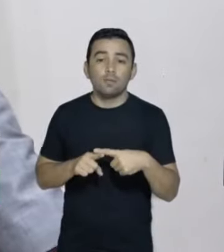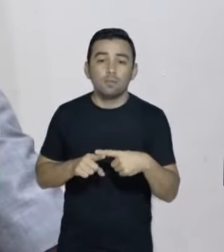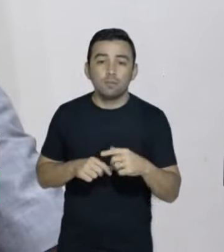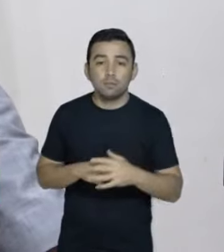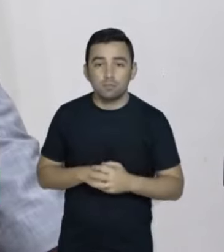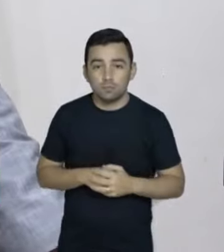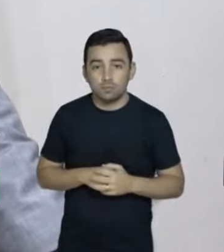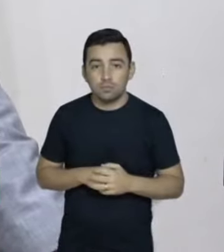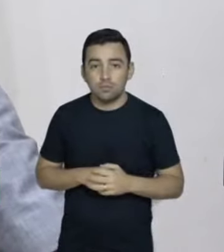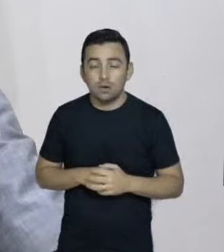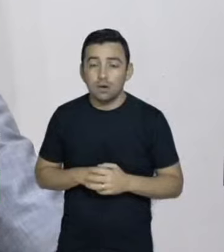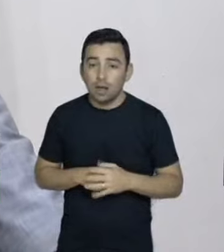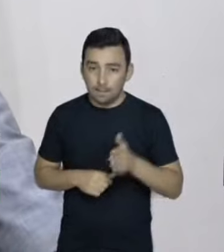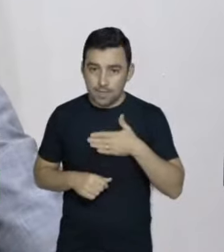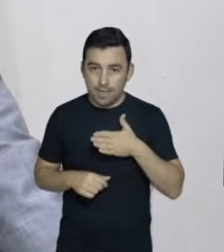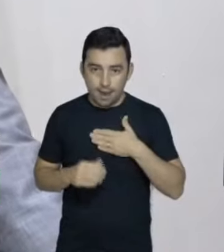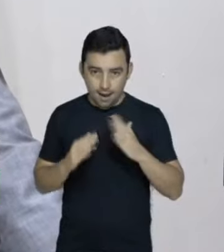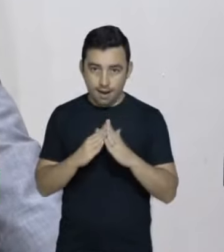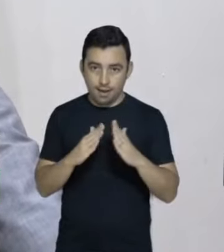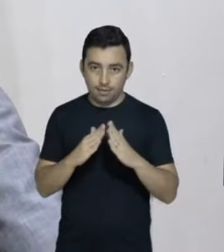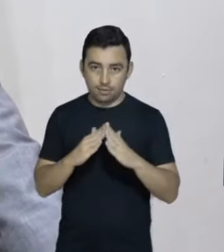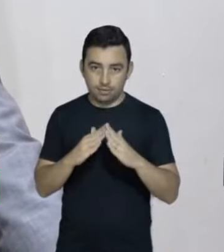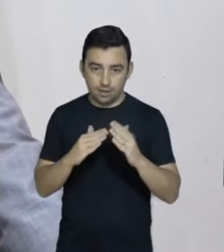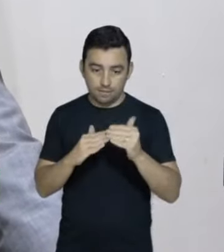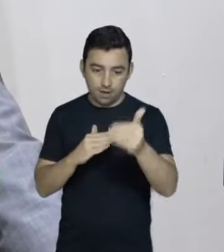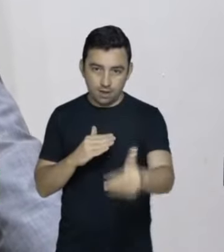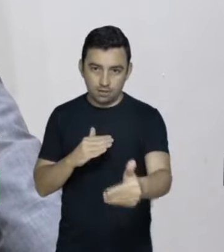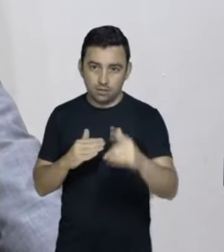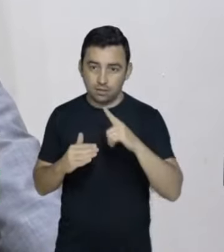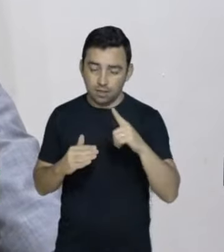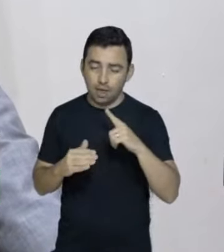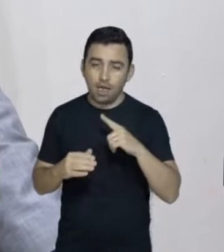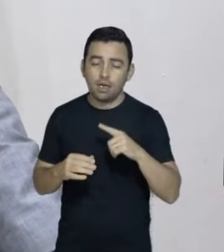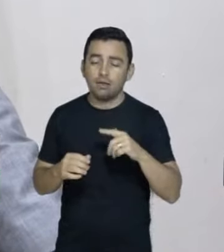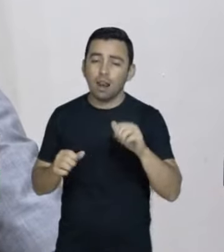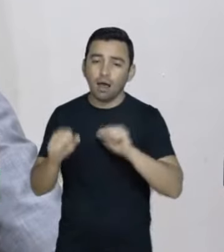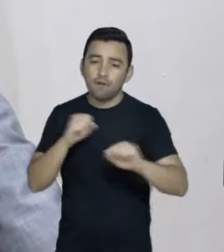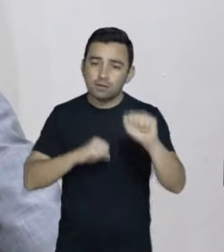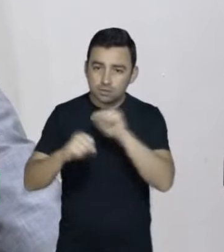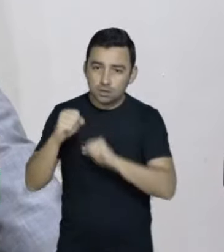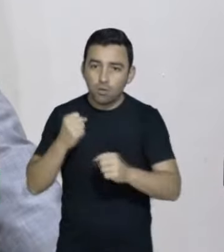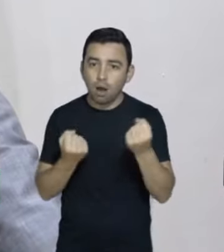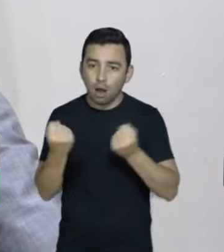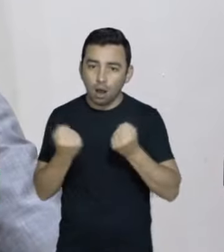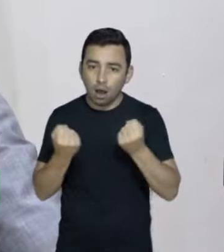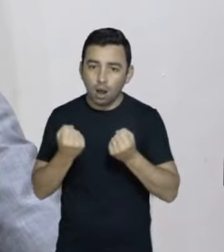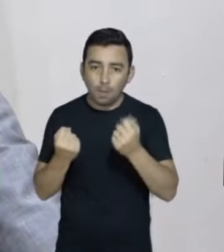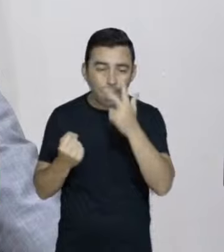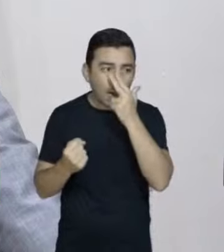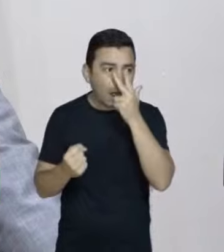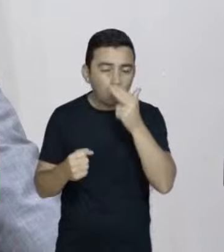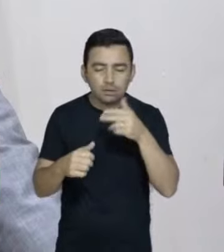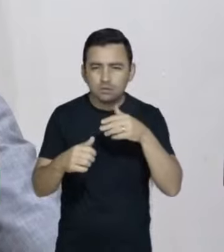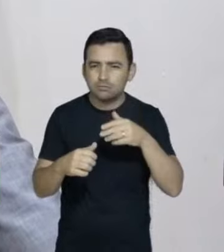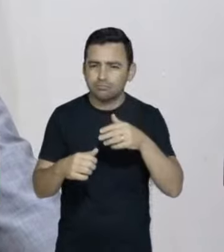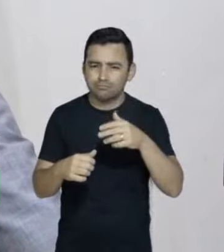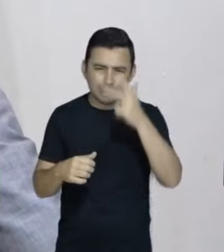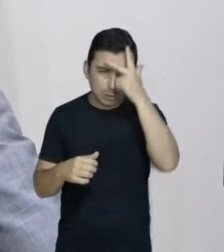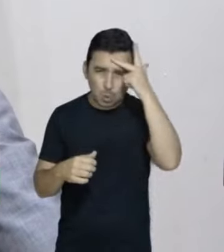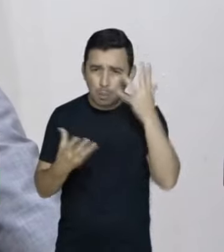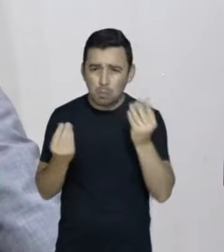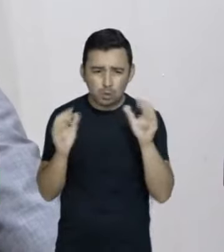bem em frente à minha casa, tem uma lavação de automóveis ali, que já virou albergue. Então, eu abro o portão